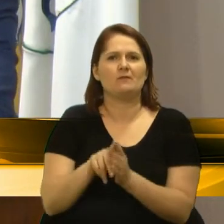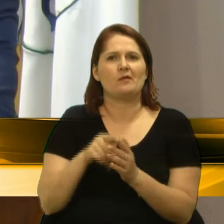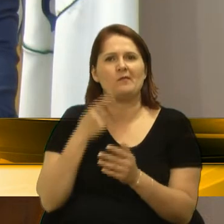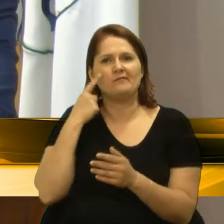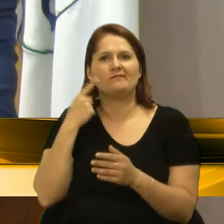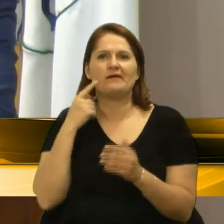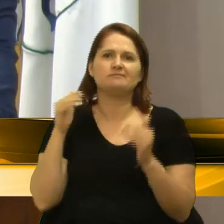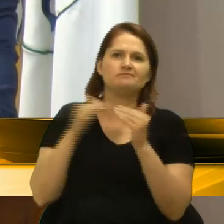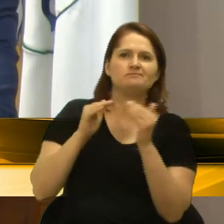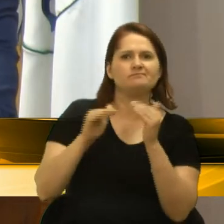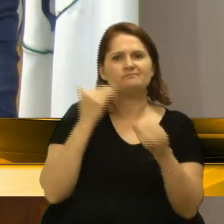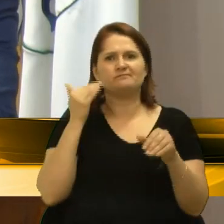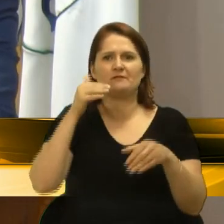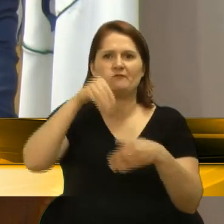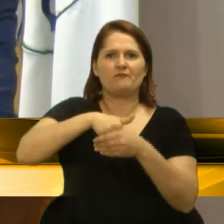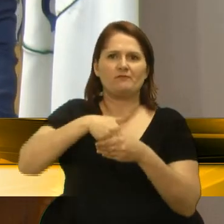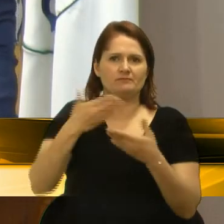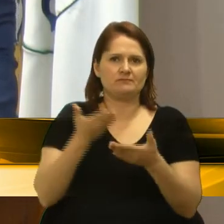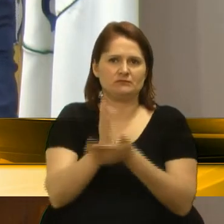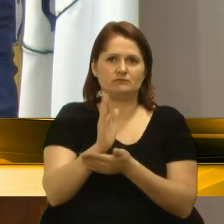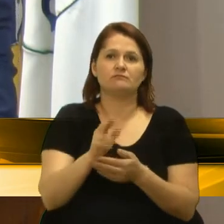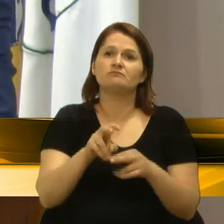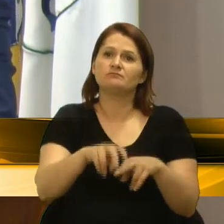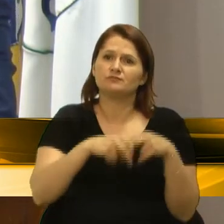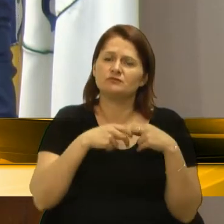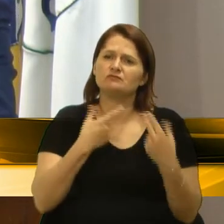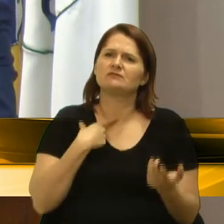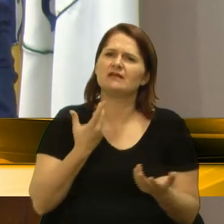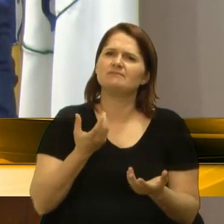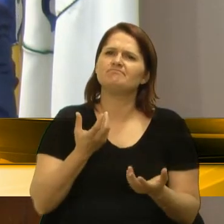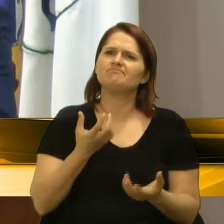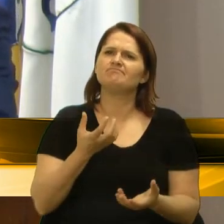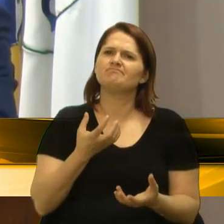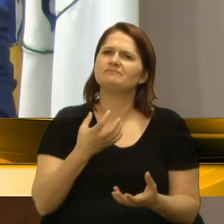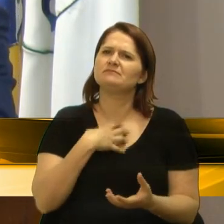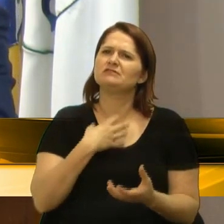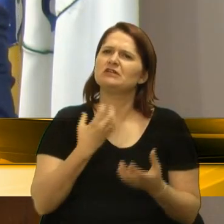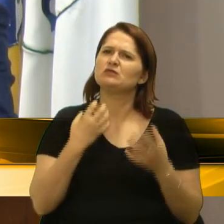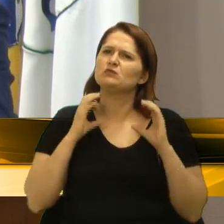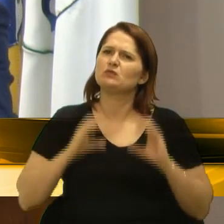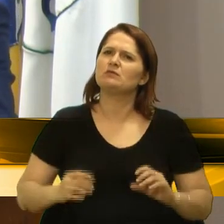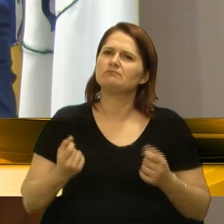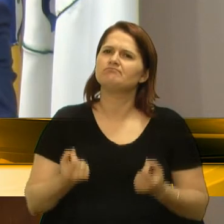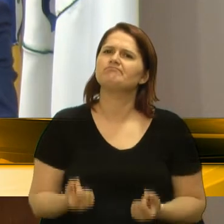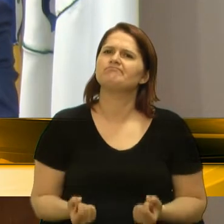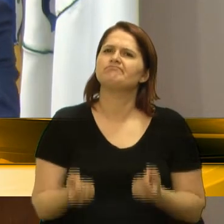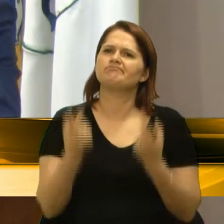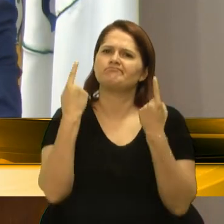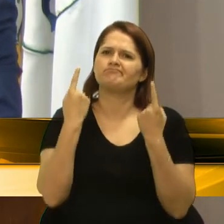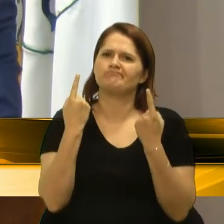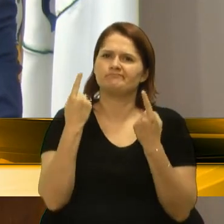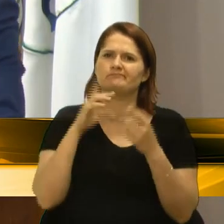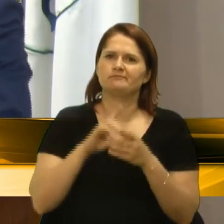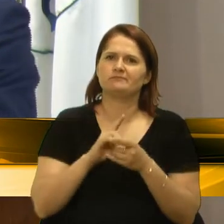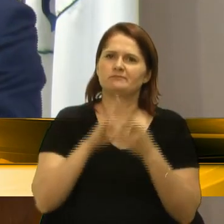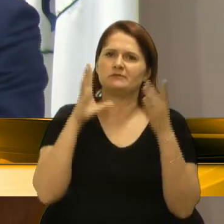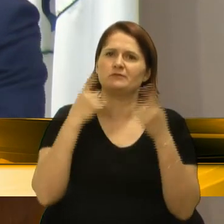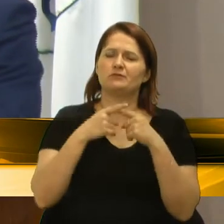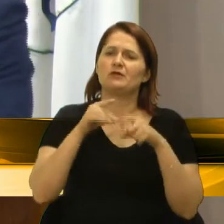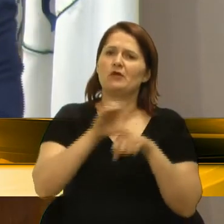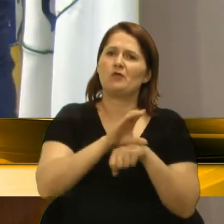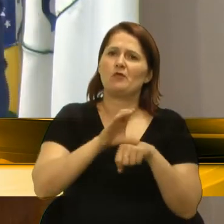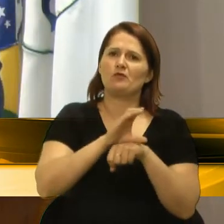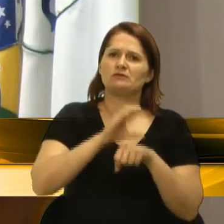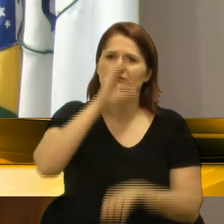assim revela uma postura estranha à democracia, o que é severamente combatido pela Constituição Cidadã e pelas leis que regem